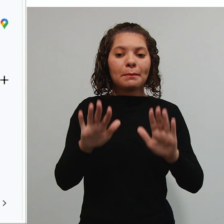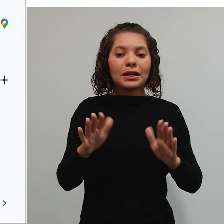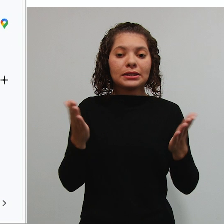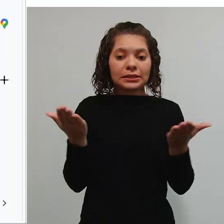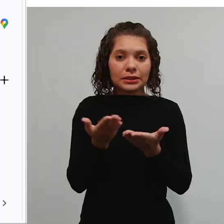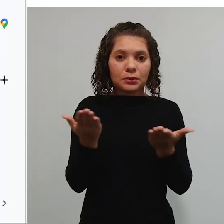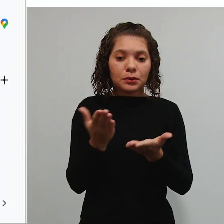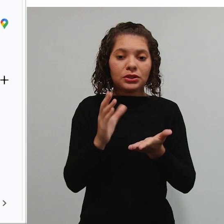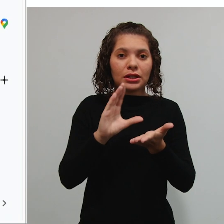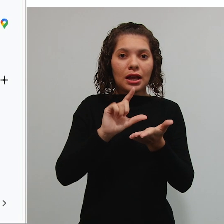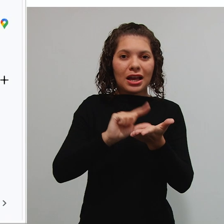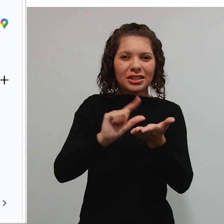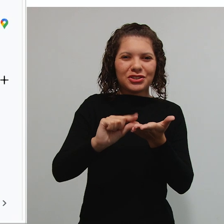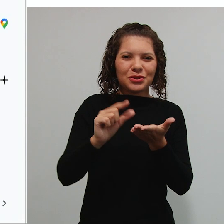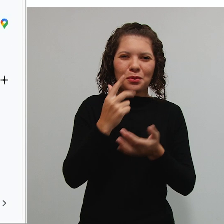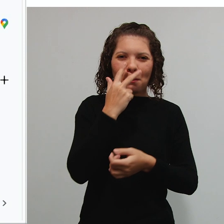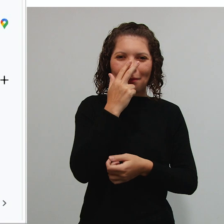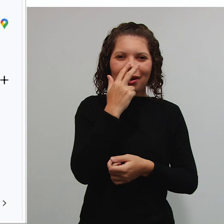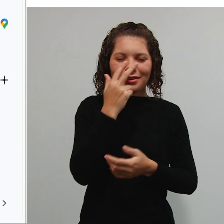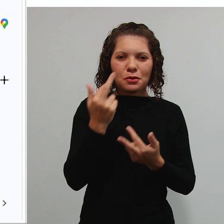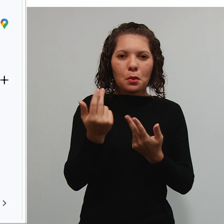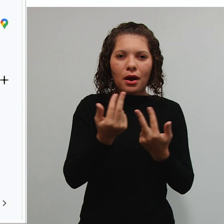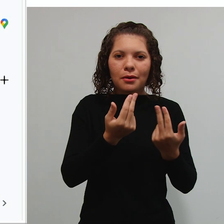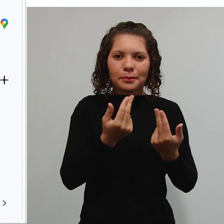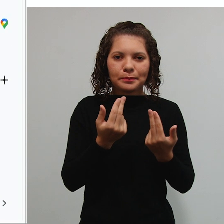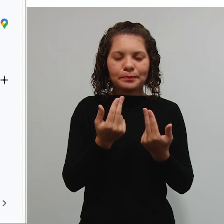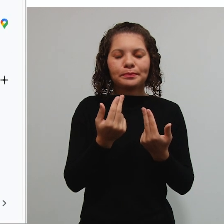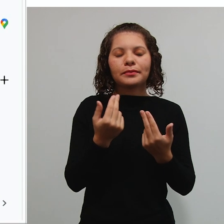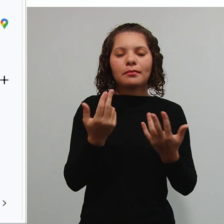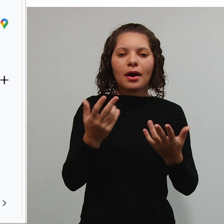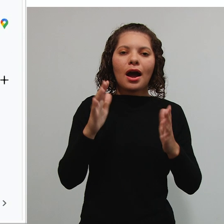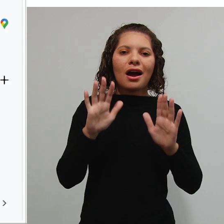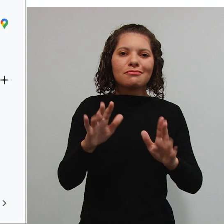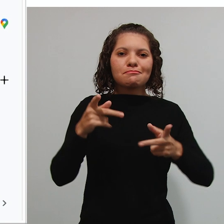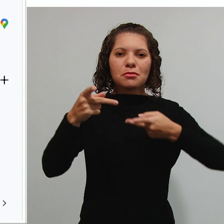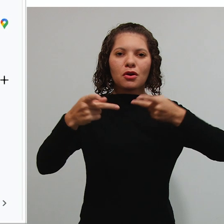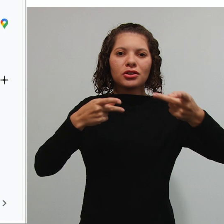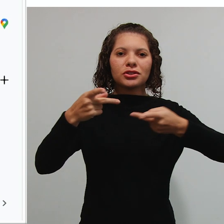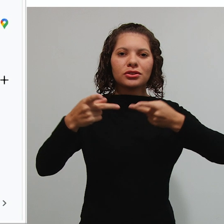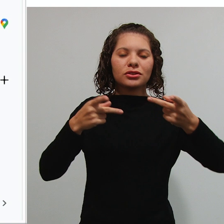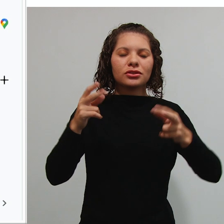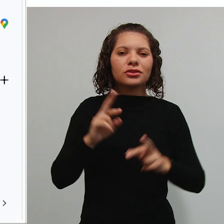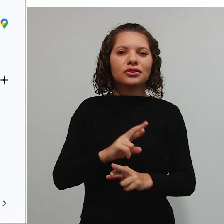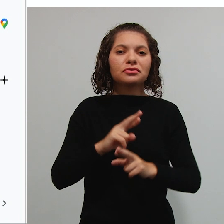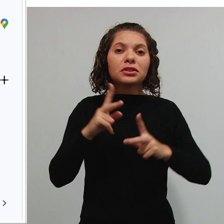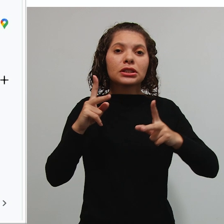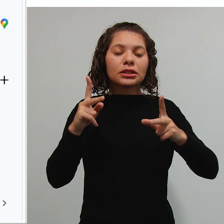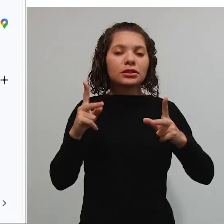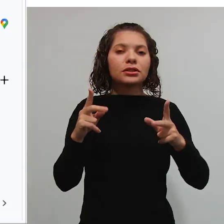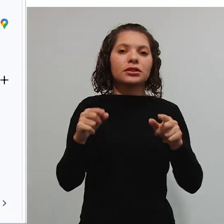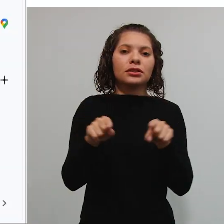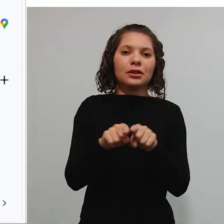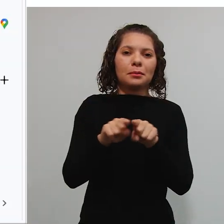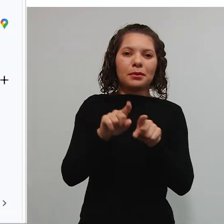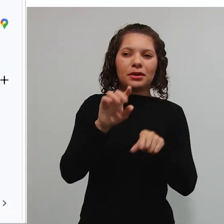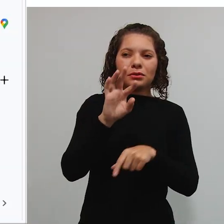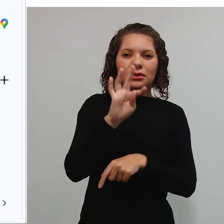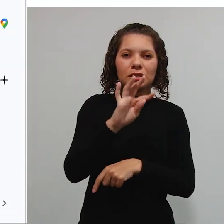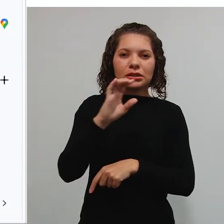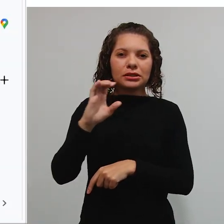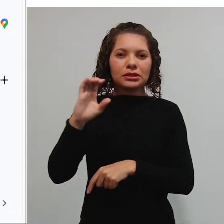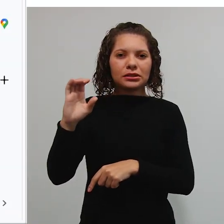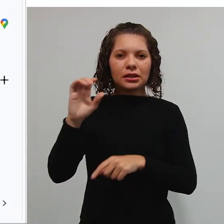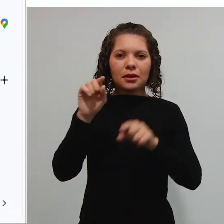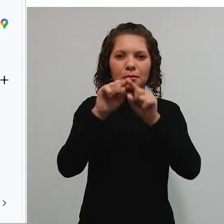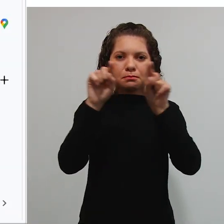trabalhos terão outras estruturas, como, por exemplo, um projeto vai ter uma estrutura diferente, um trabalho de conclusão de curso